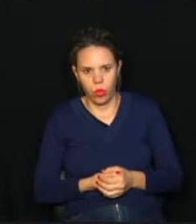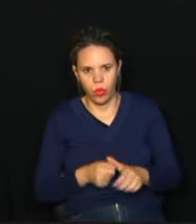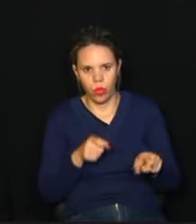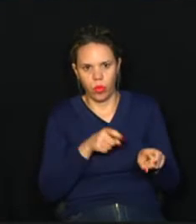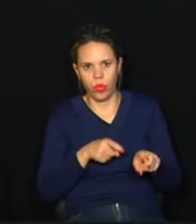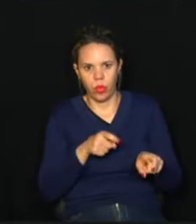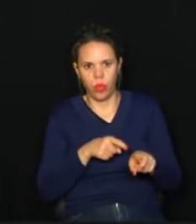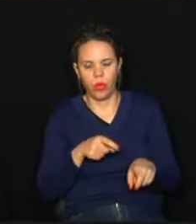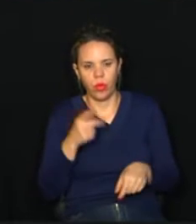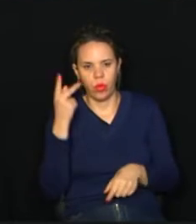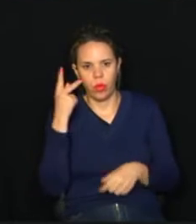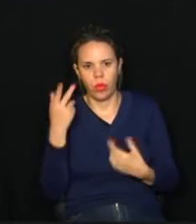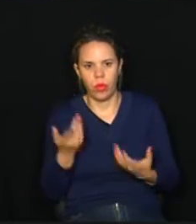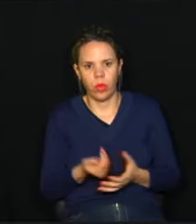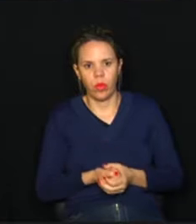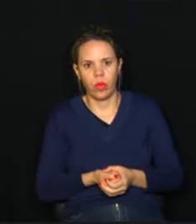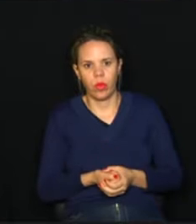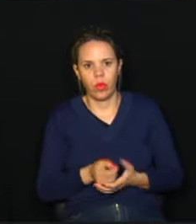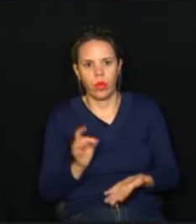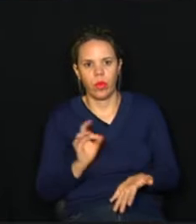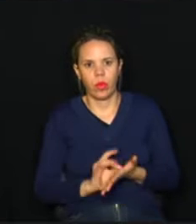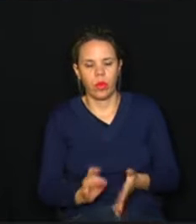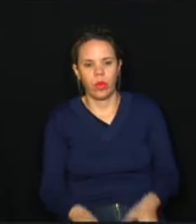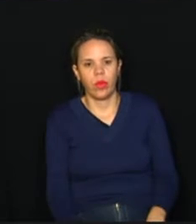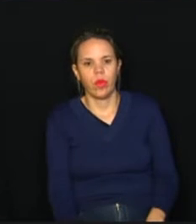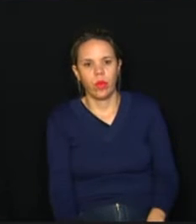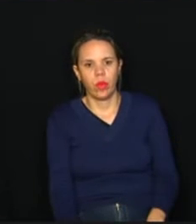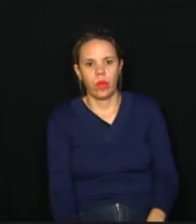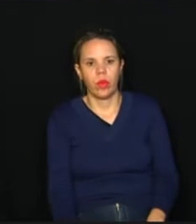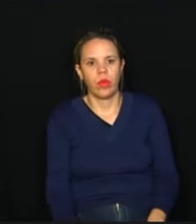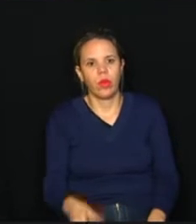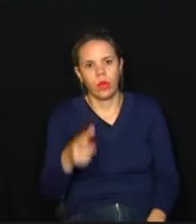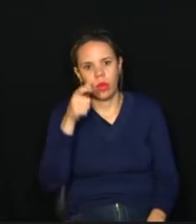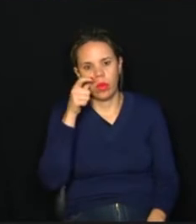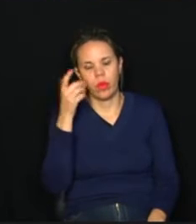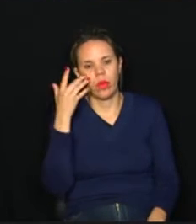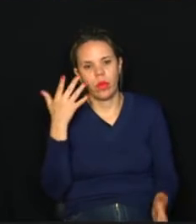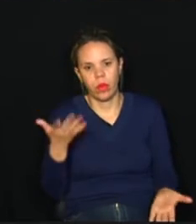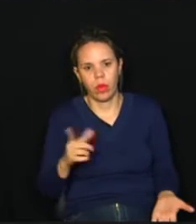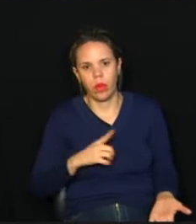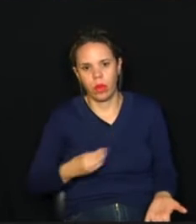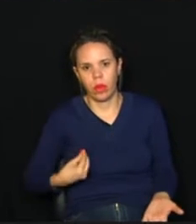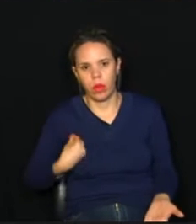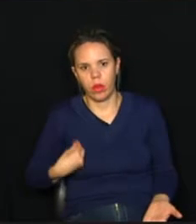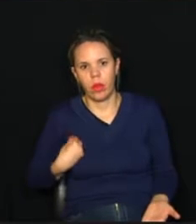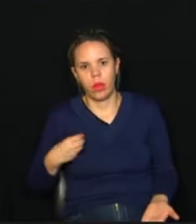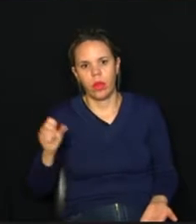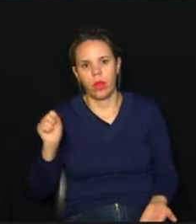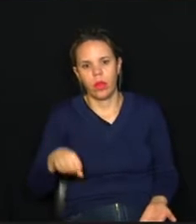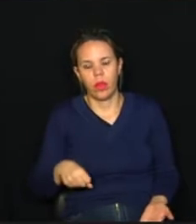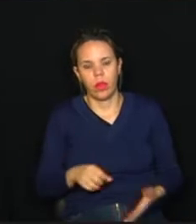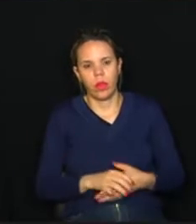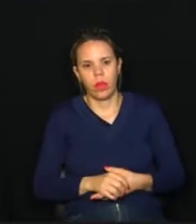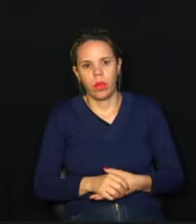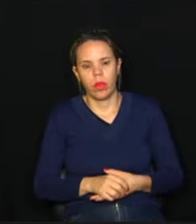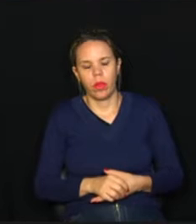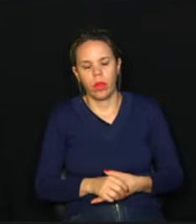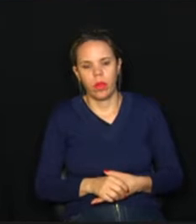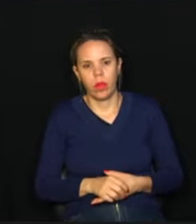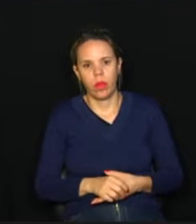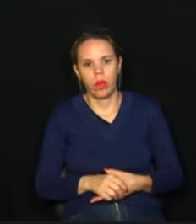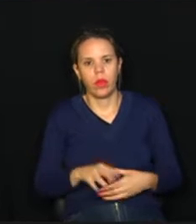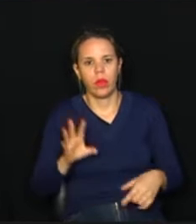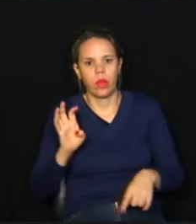agricultura de São Paulo, realmente eu vejo que existe espaço ainda, e um espaço que o